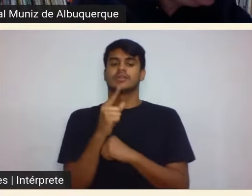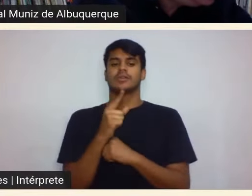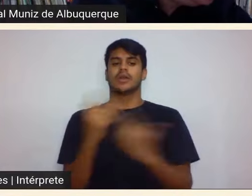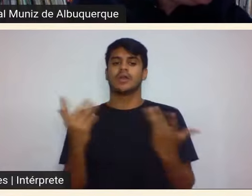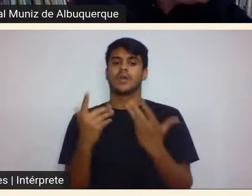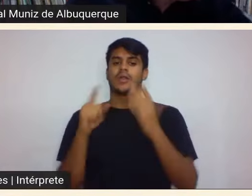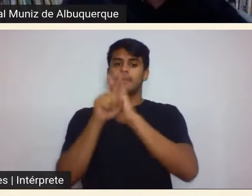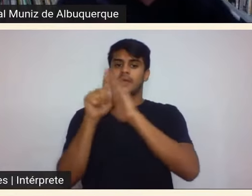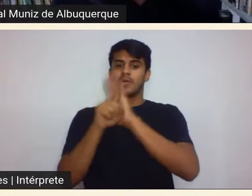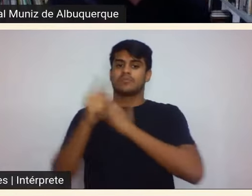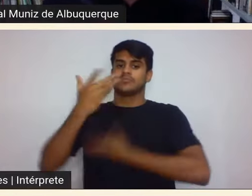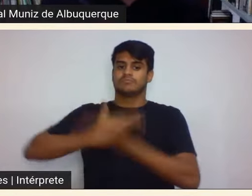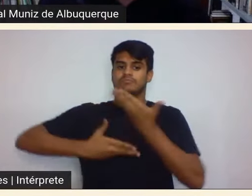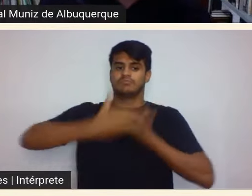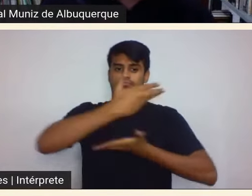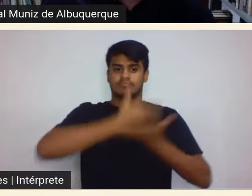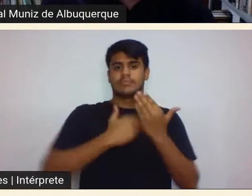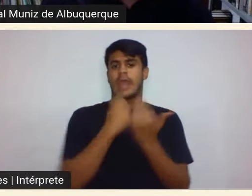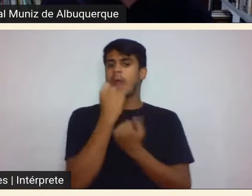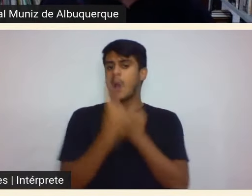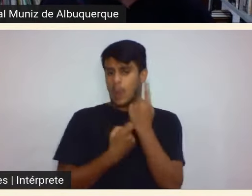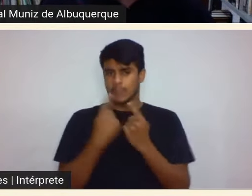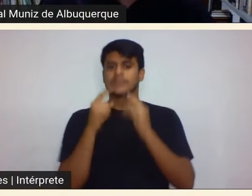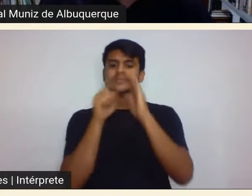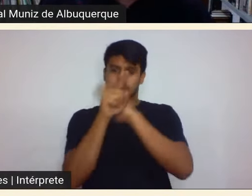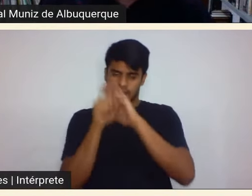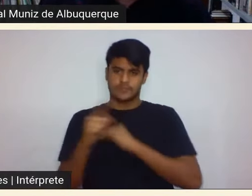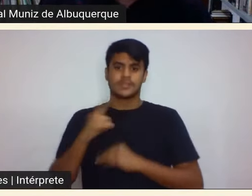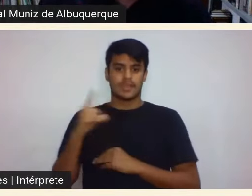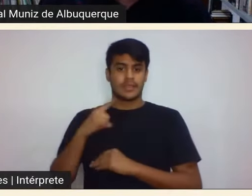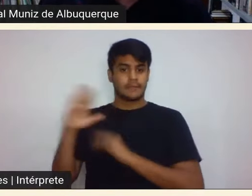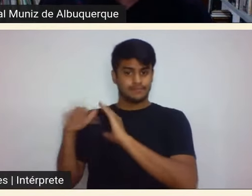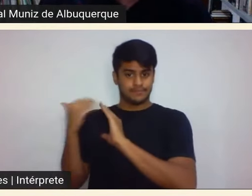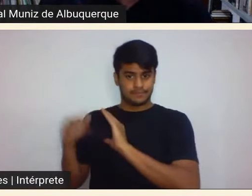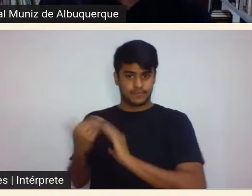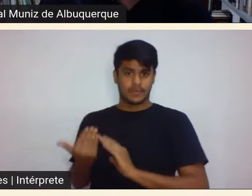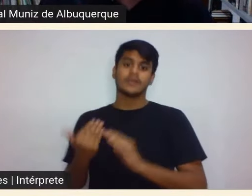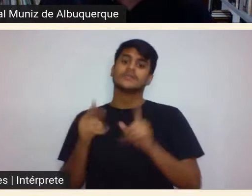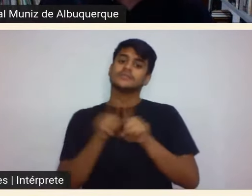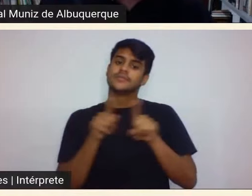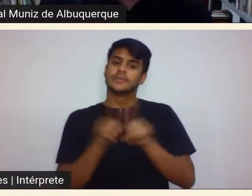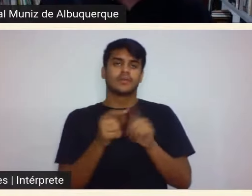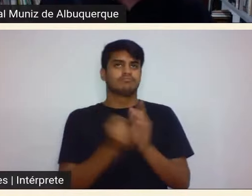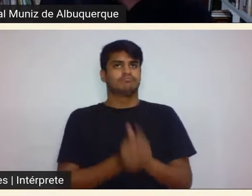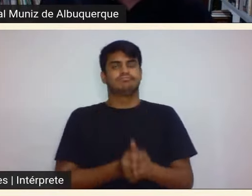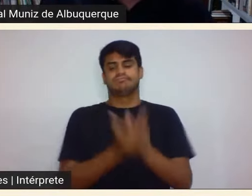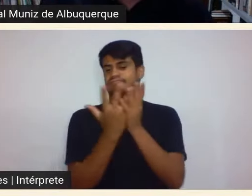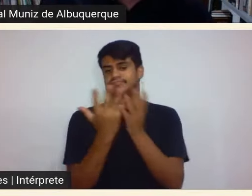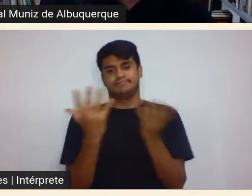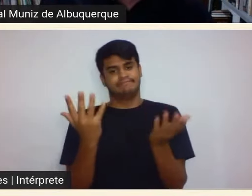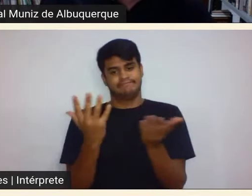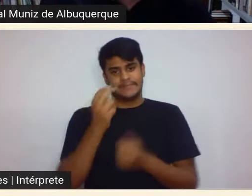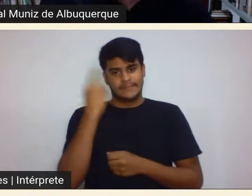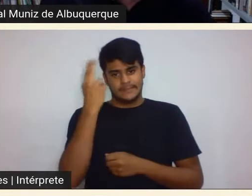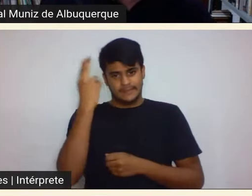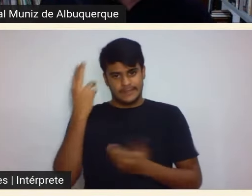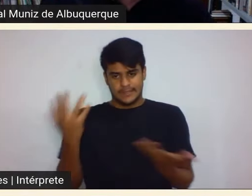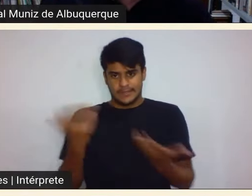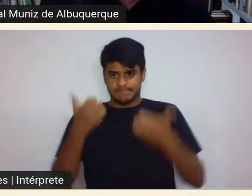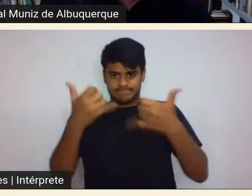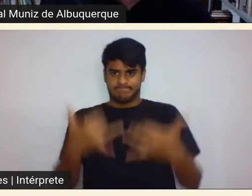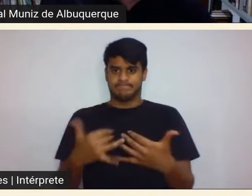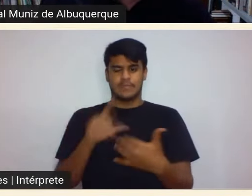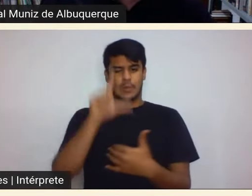vocês algumas perguntas que chegaram a mim e, naturalmente, muita coisa vai ficar para uma próxima